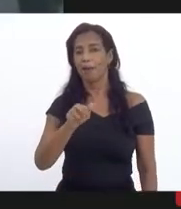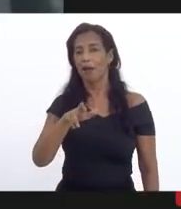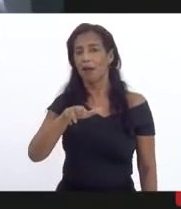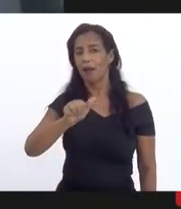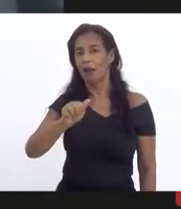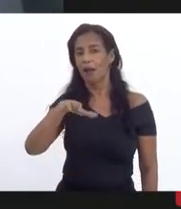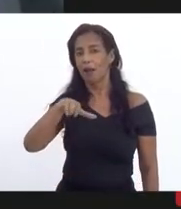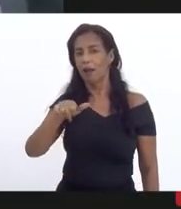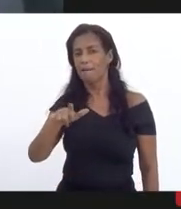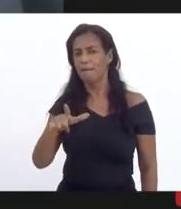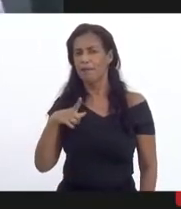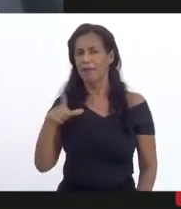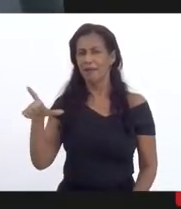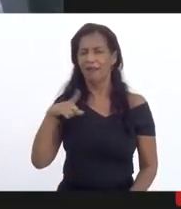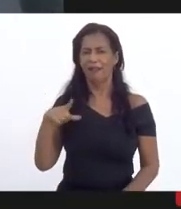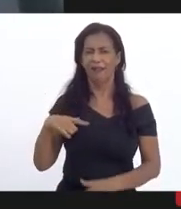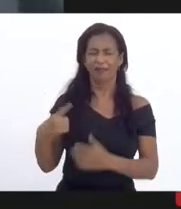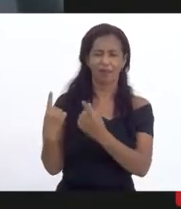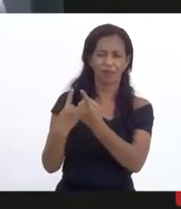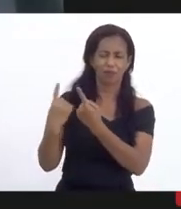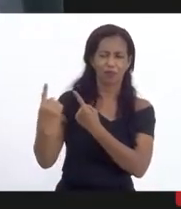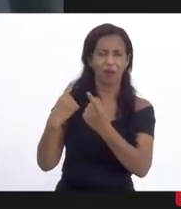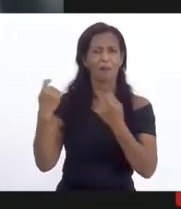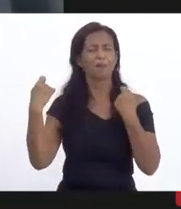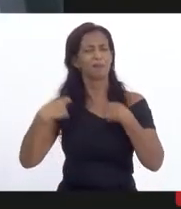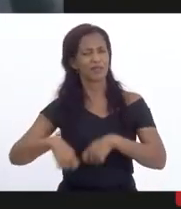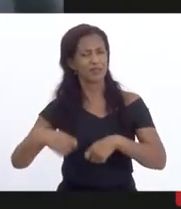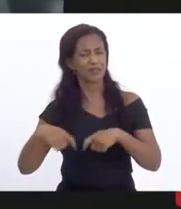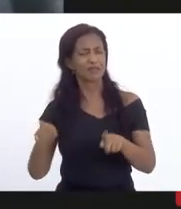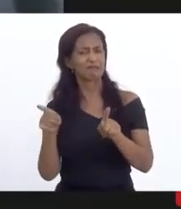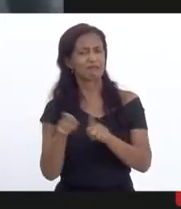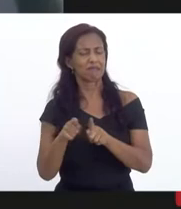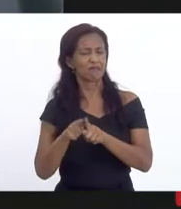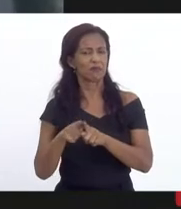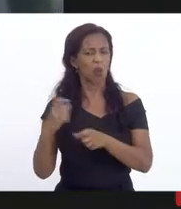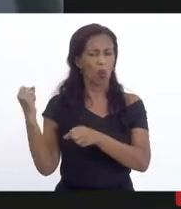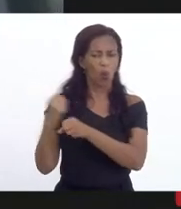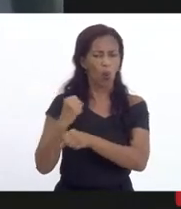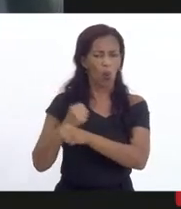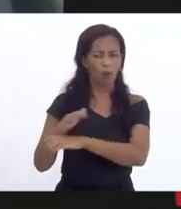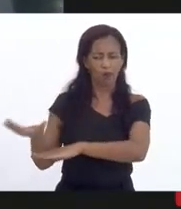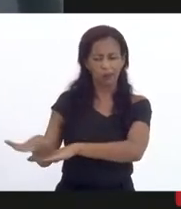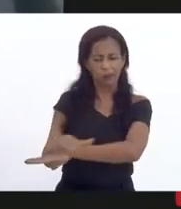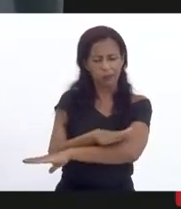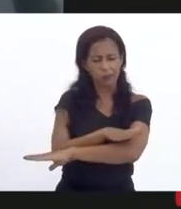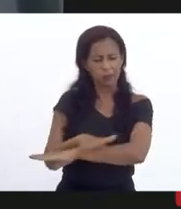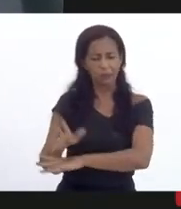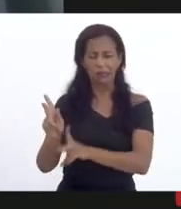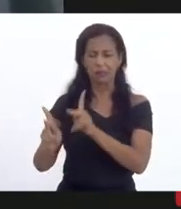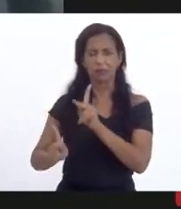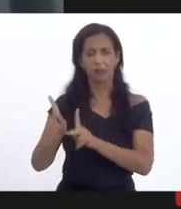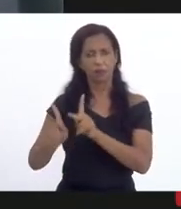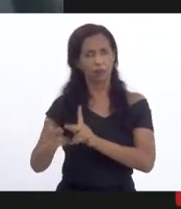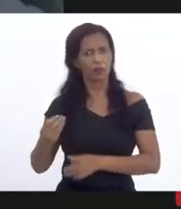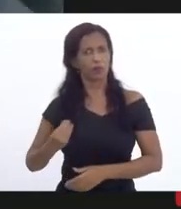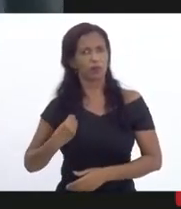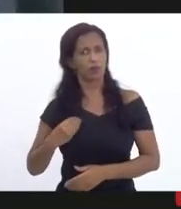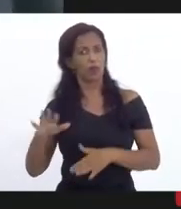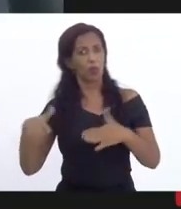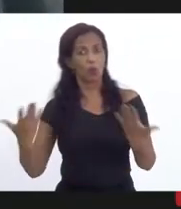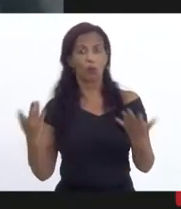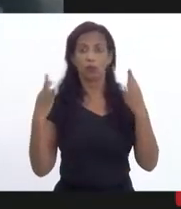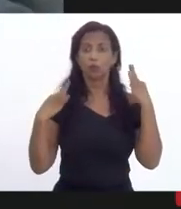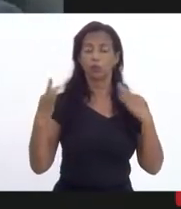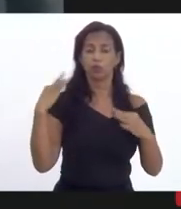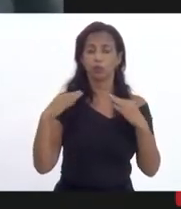e nós temos lá algumas estradas vicinais que precisam ser asfaltadas, tanto para a população local, quanto para o